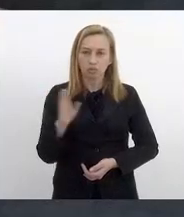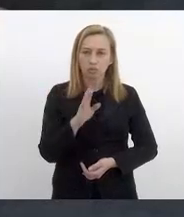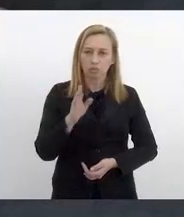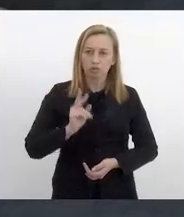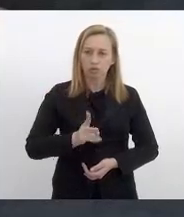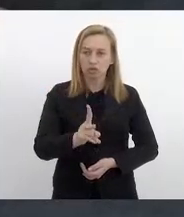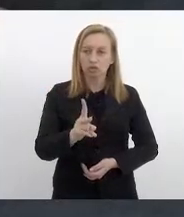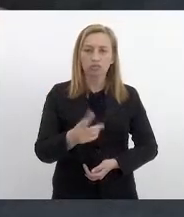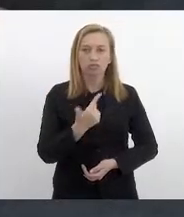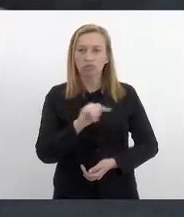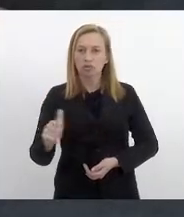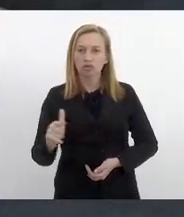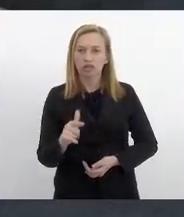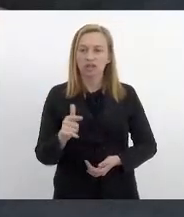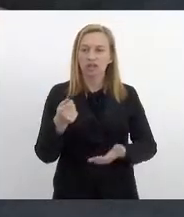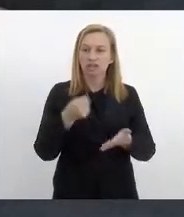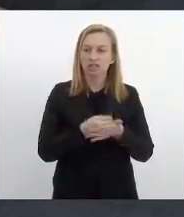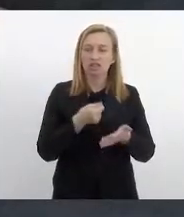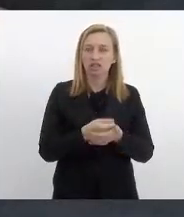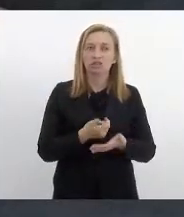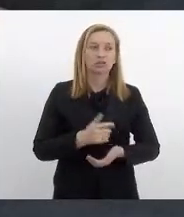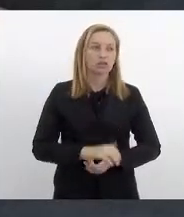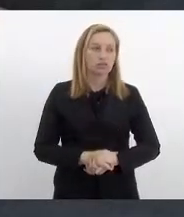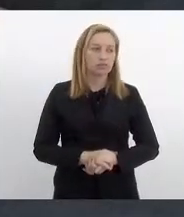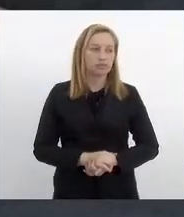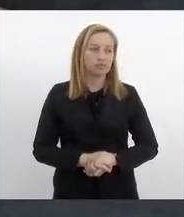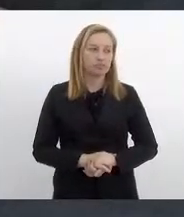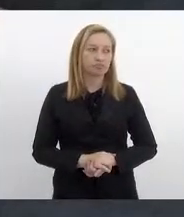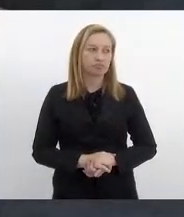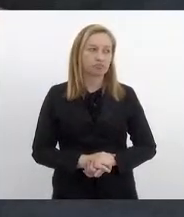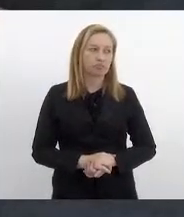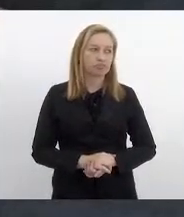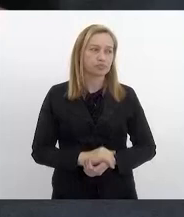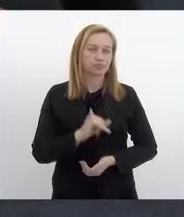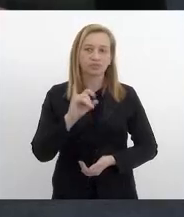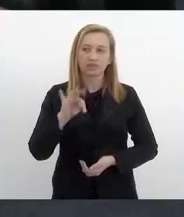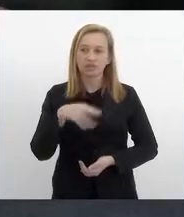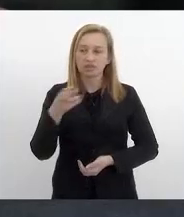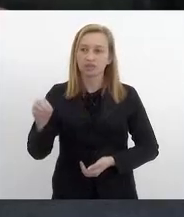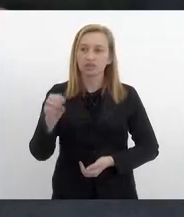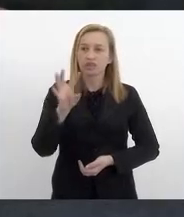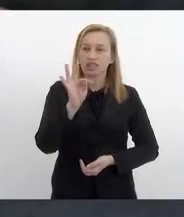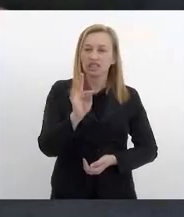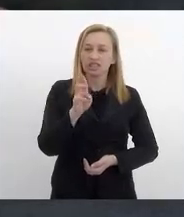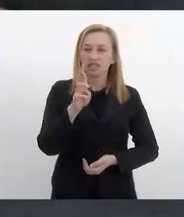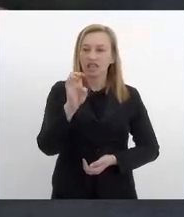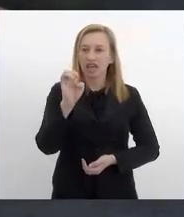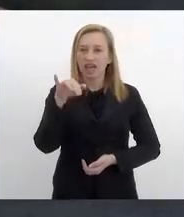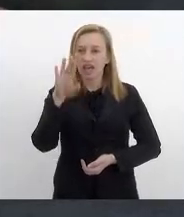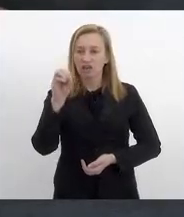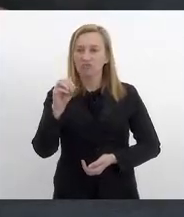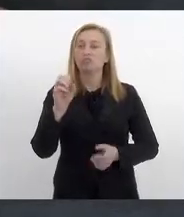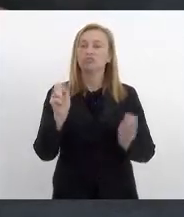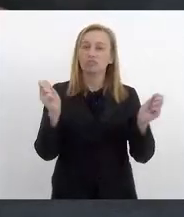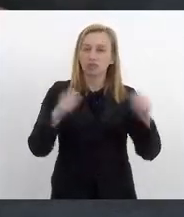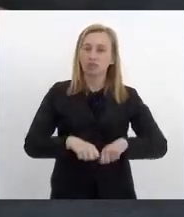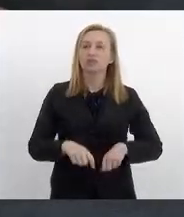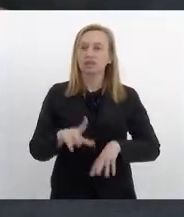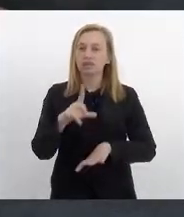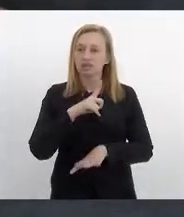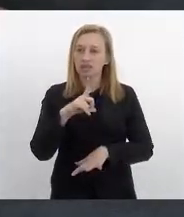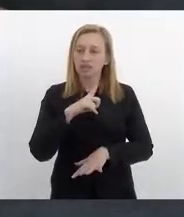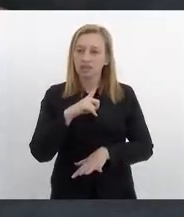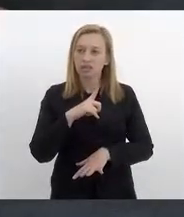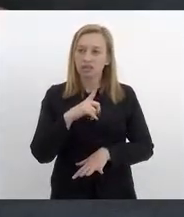a exigência sequer da extinção do triênio, porque abre a possibilidade de